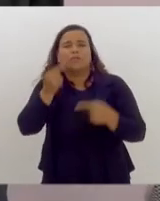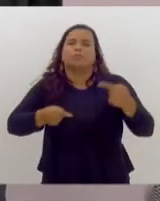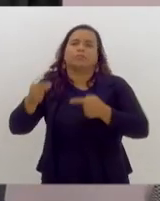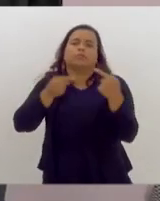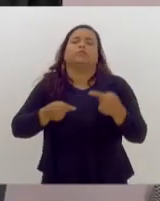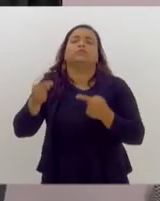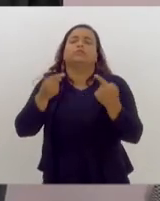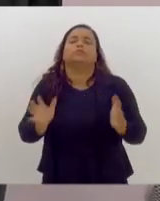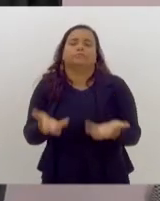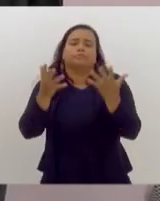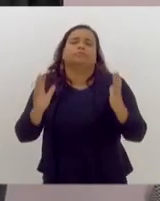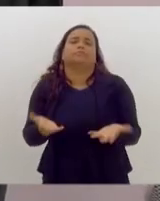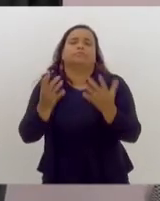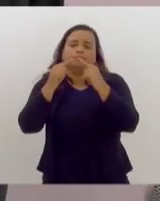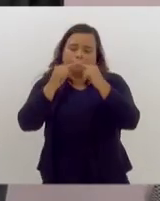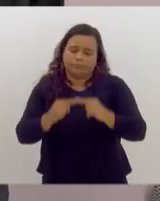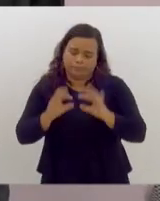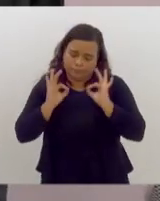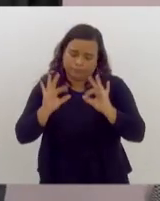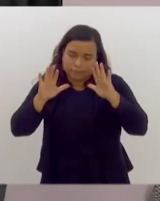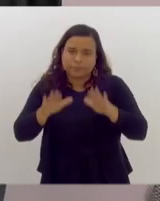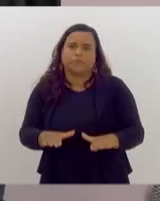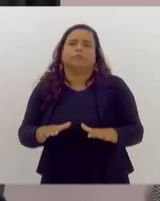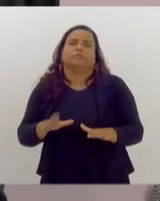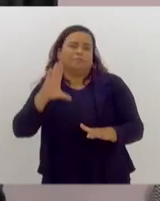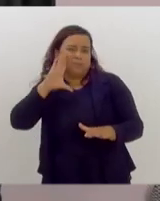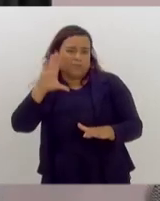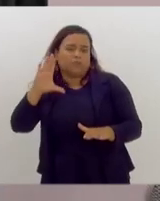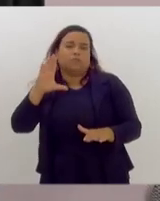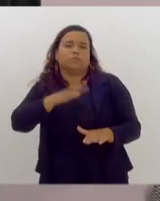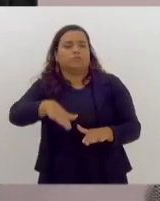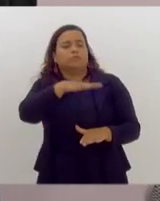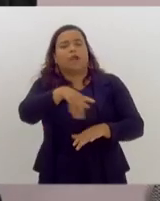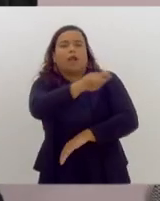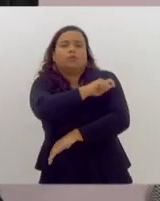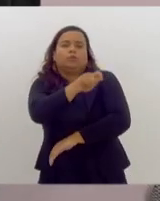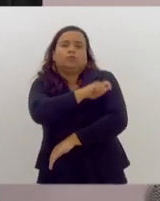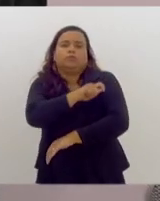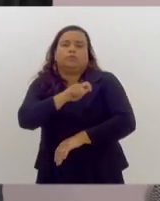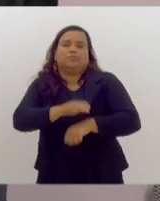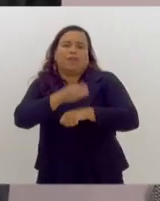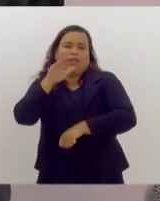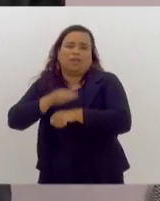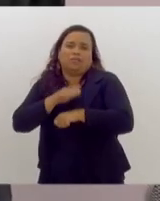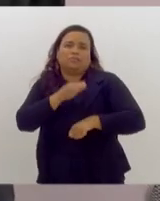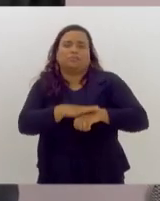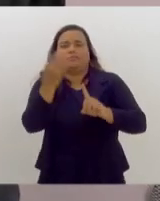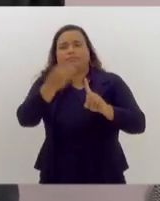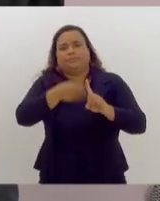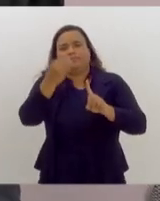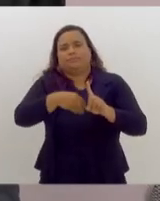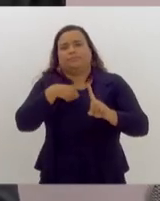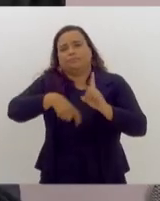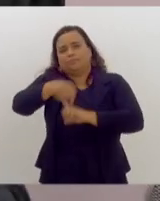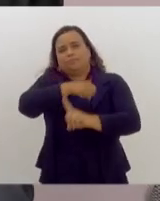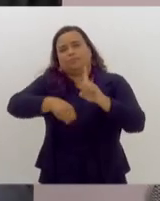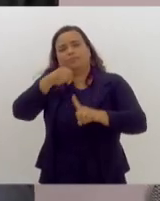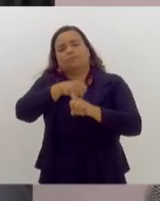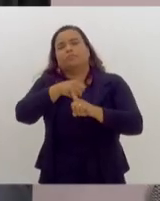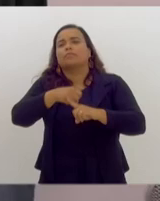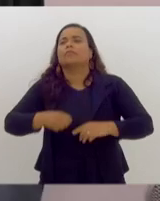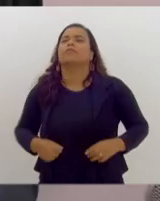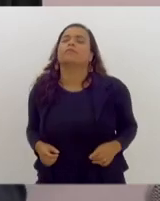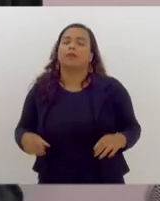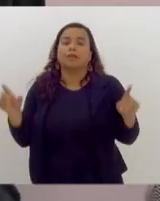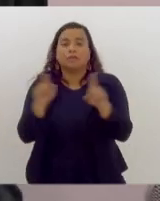de estímulo à permanência, especialmente daqueles estudantes em situação maior de vulnerabilidade social. A